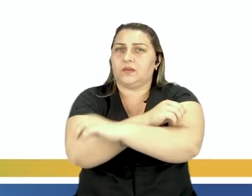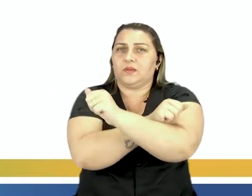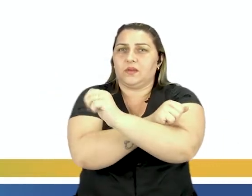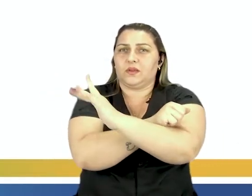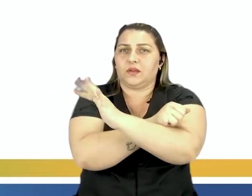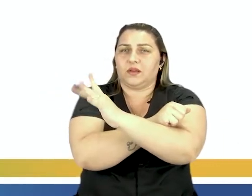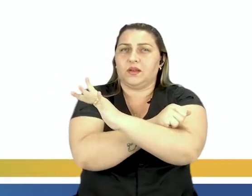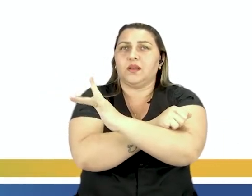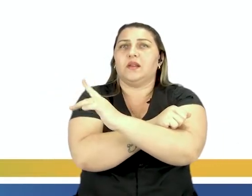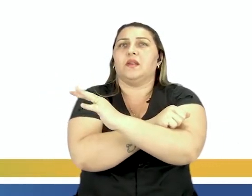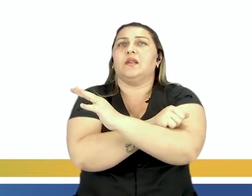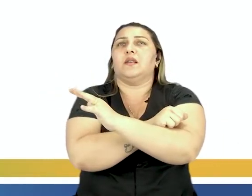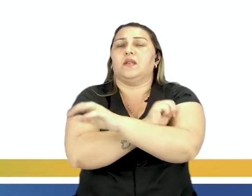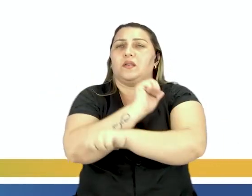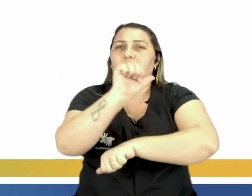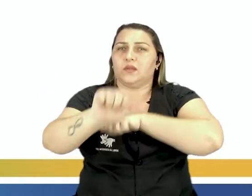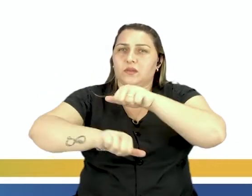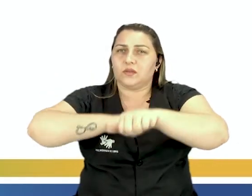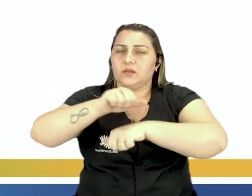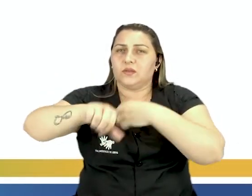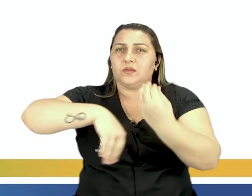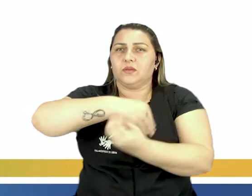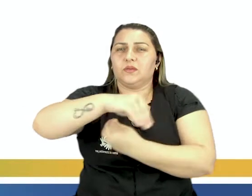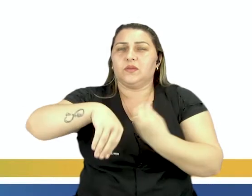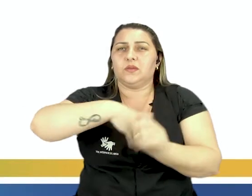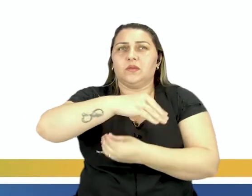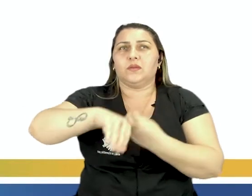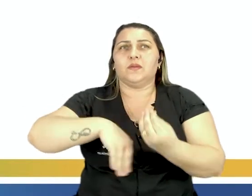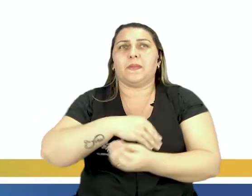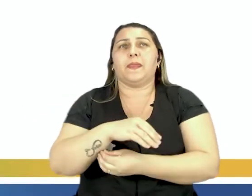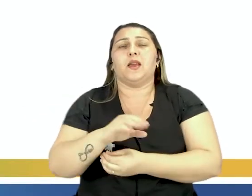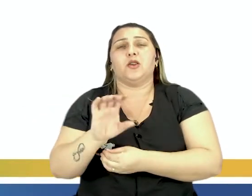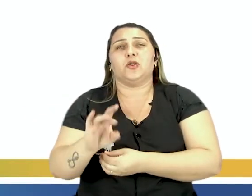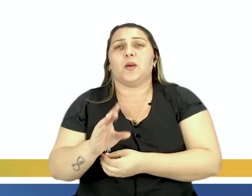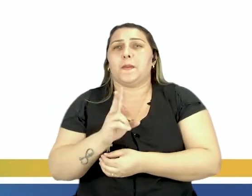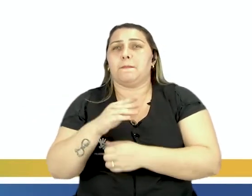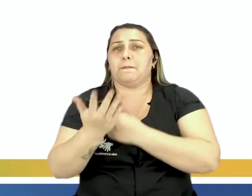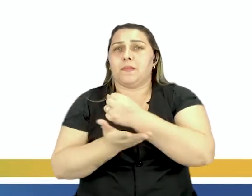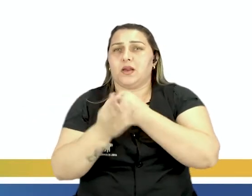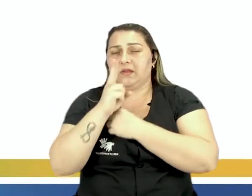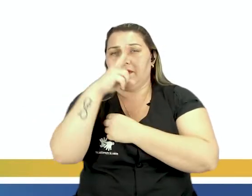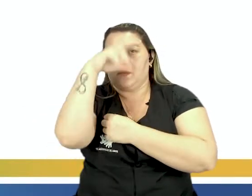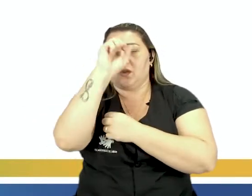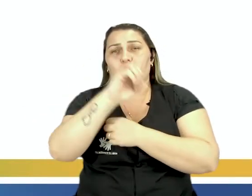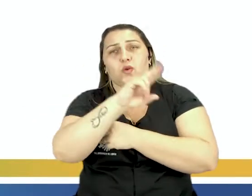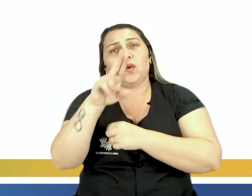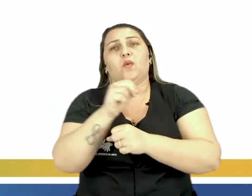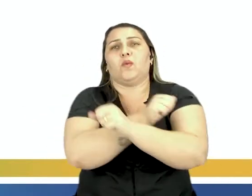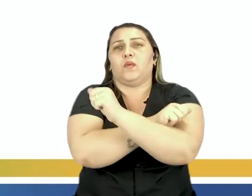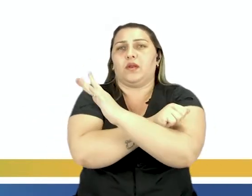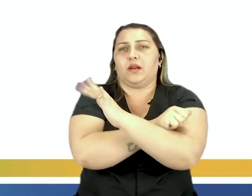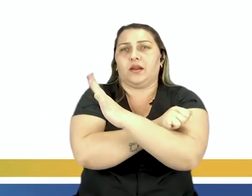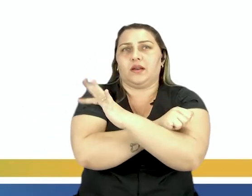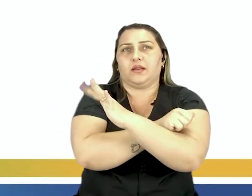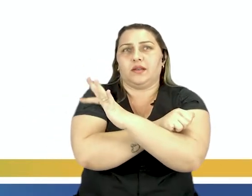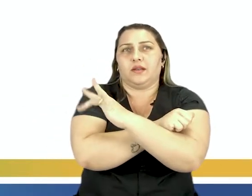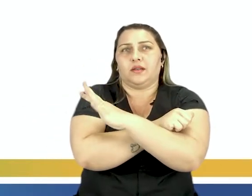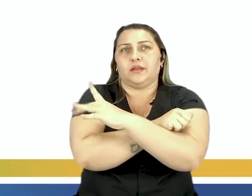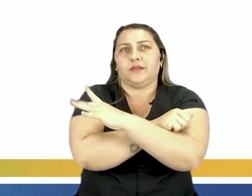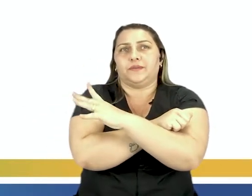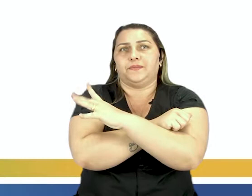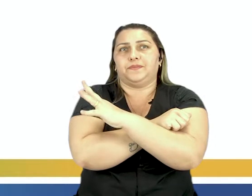ácidos. Quando eles reagem só com ácido e base forte. Então, aqui, ó. Óxido